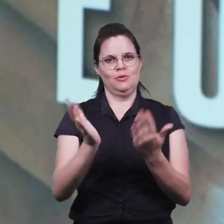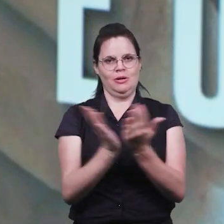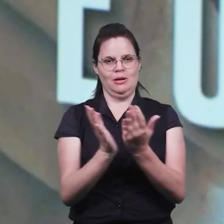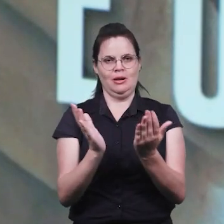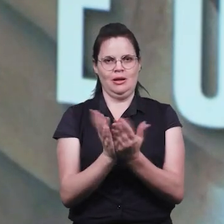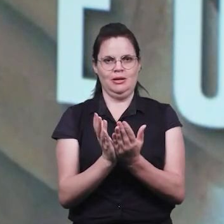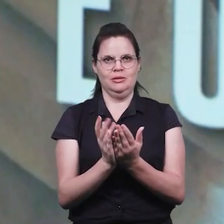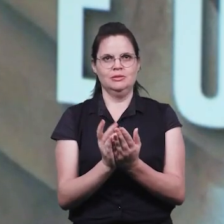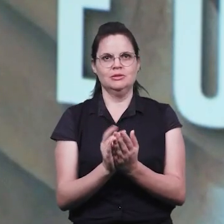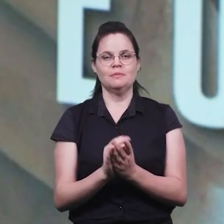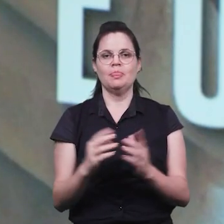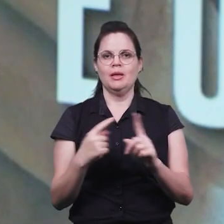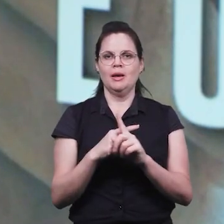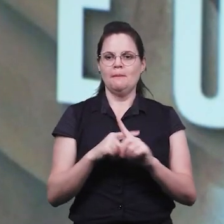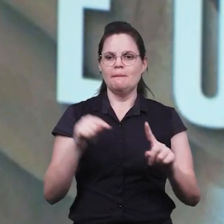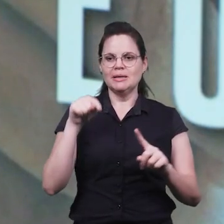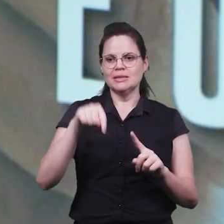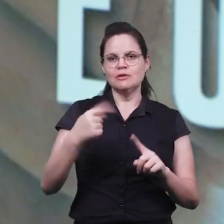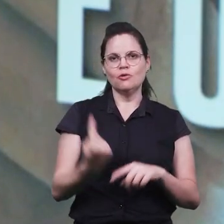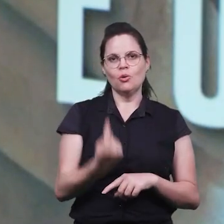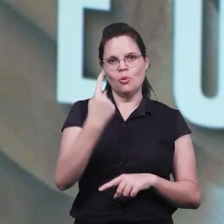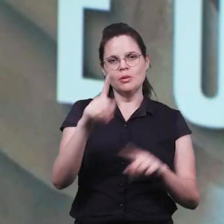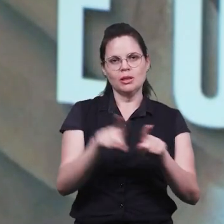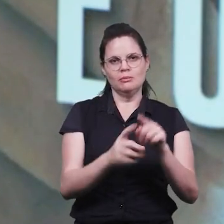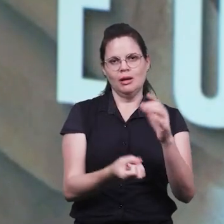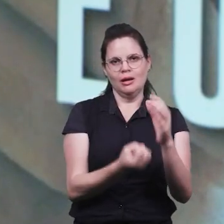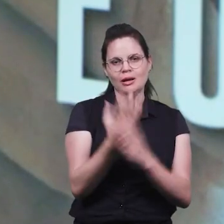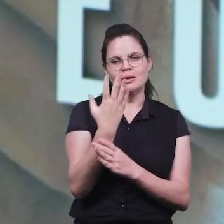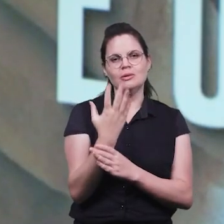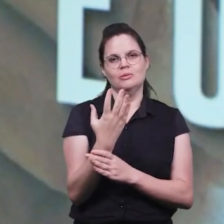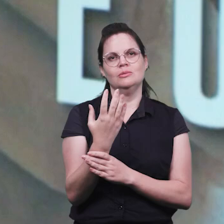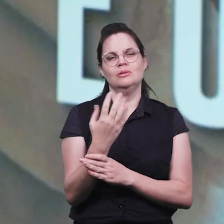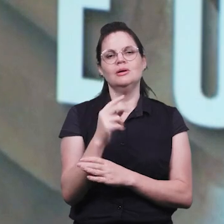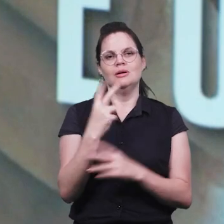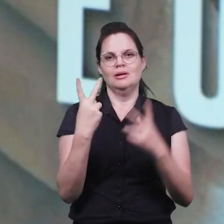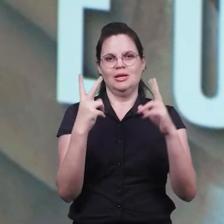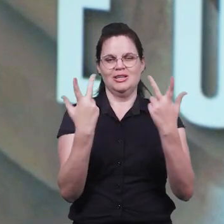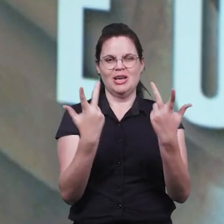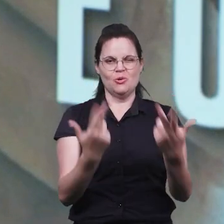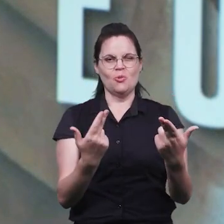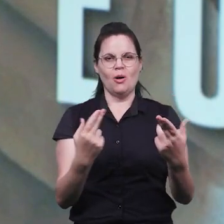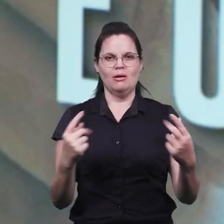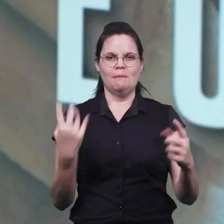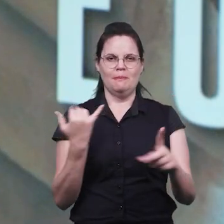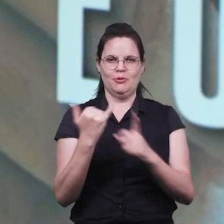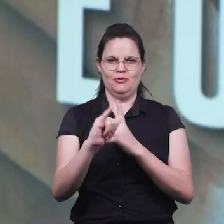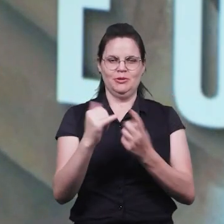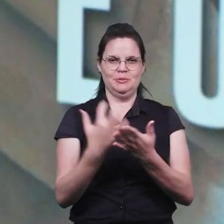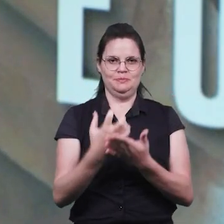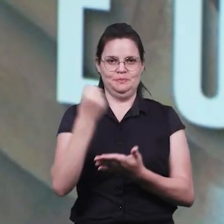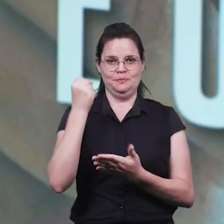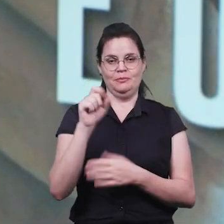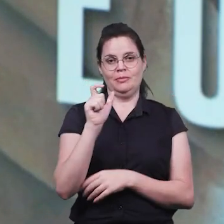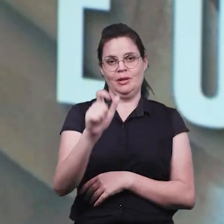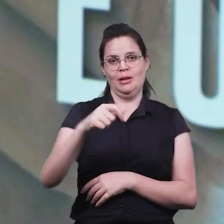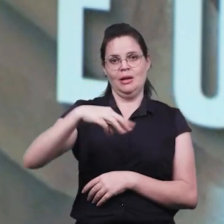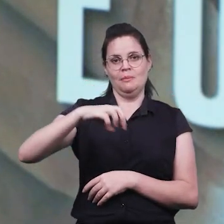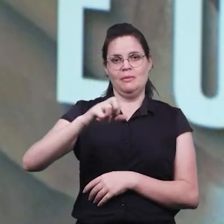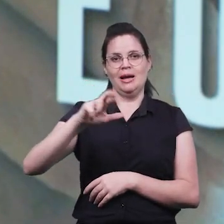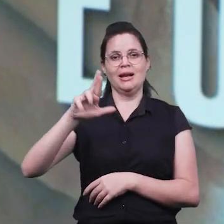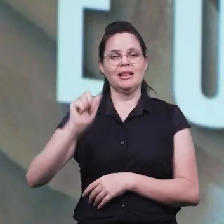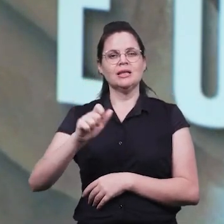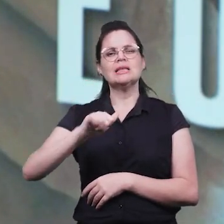definir este momento histórico e profético já dito, que é o arrebatamento. Maranata é a palavra usada por